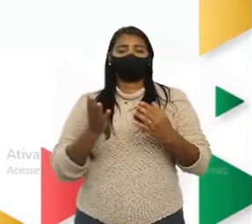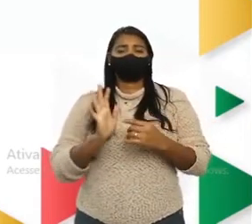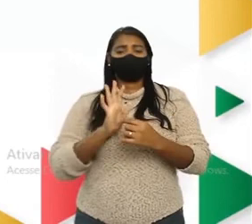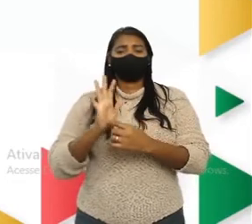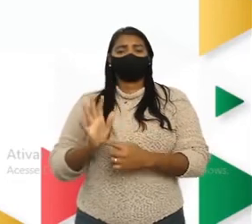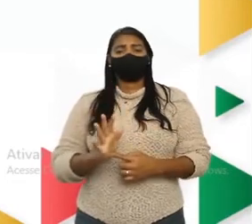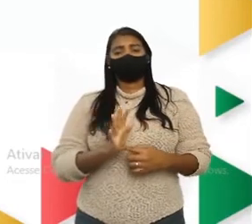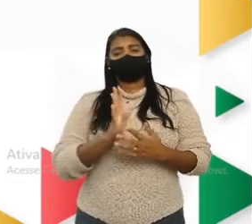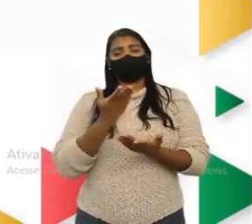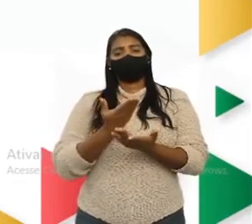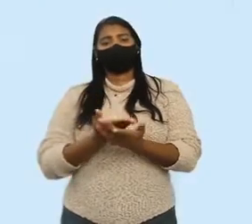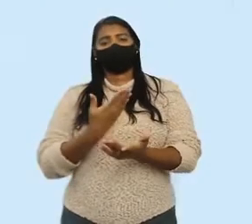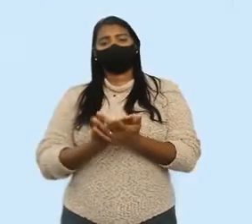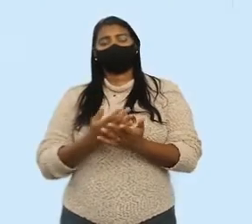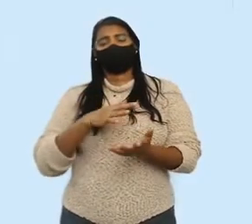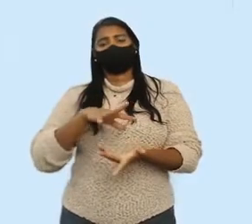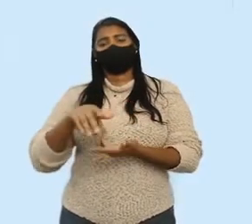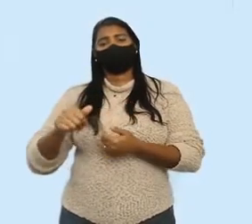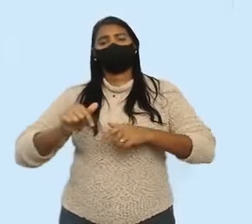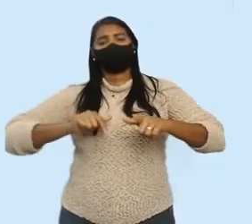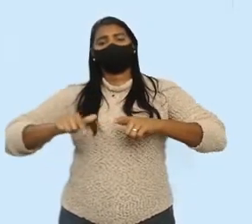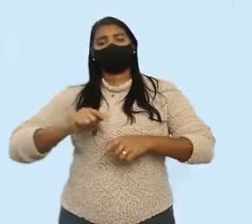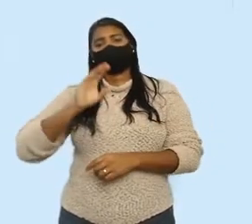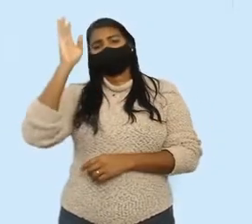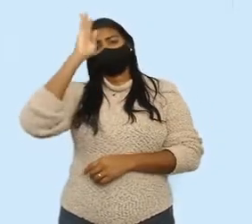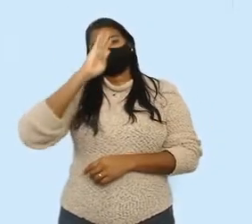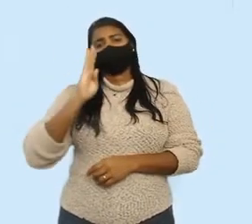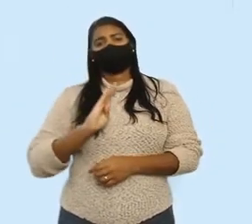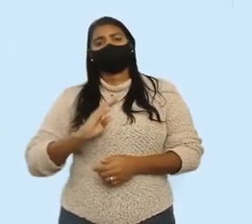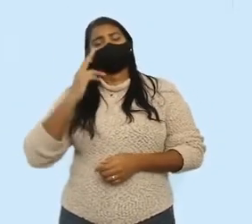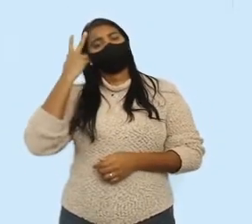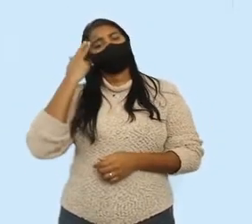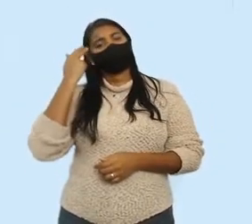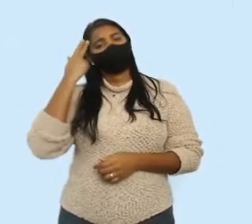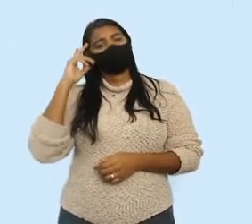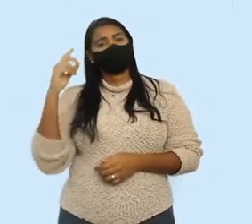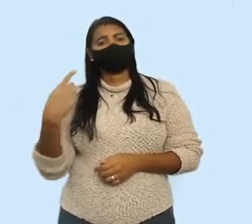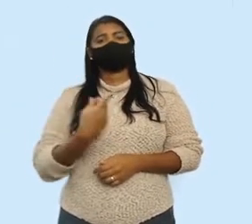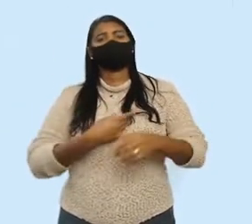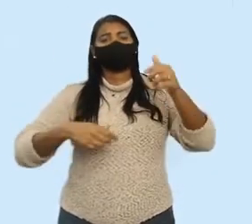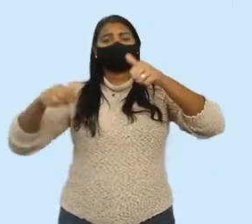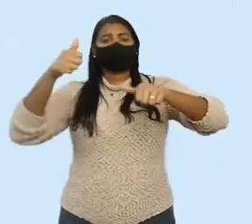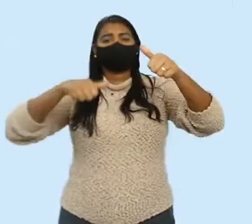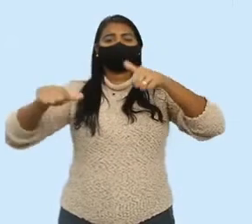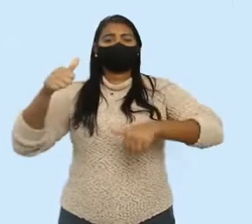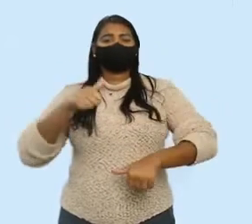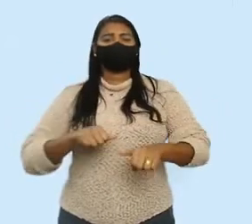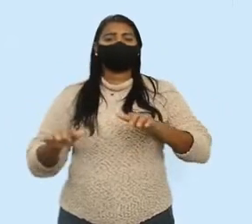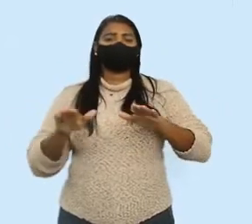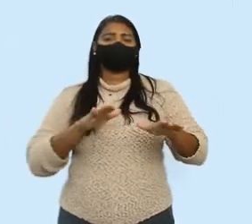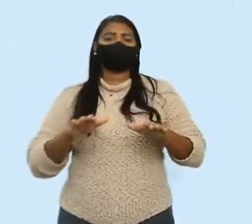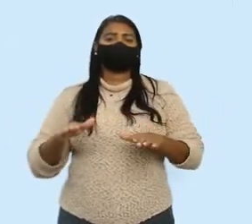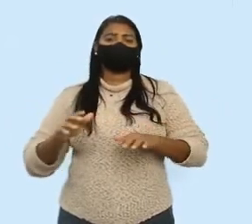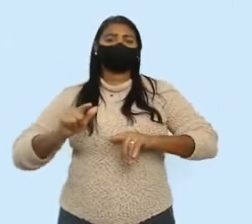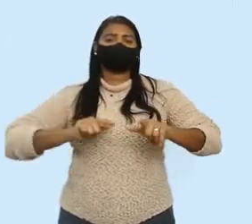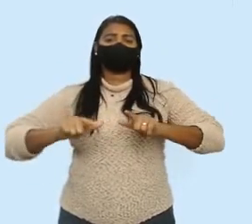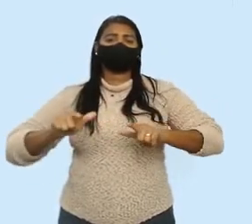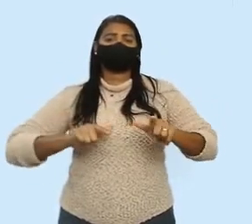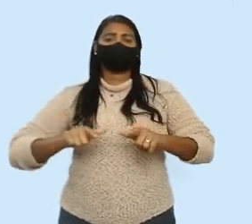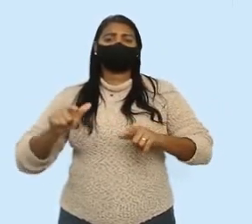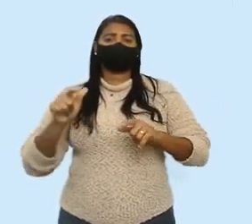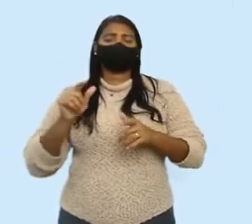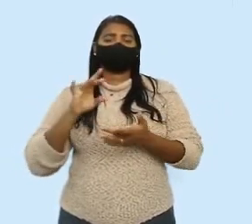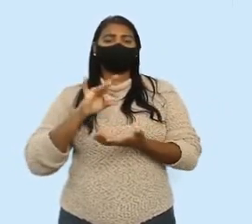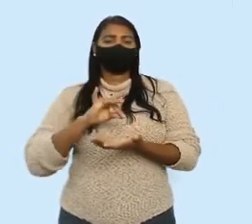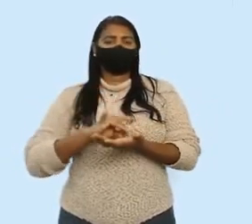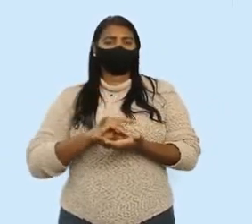invisibilizado pelos estudos do mundo do trabalho no Brasil. Então, normalmente, quando a gente analisa os movimentos trabalhadores, certo? A